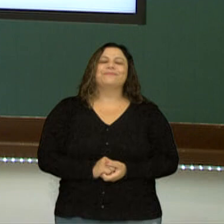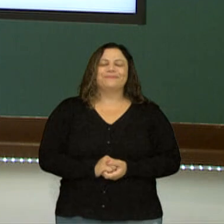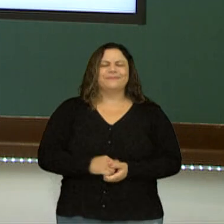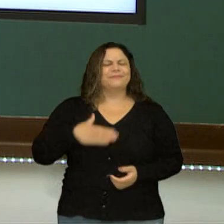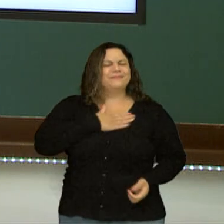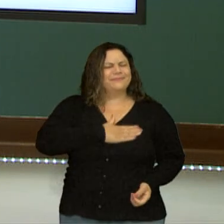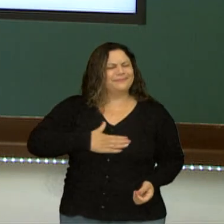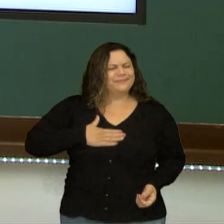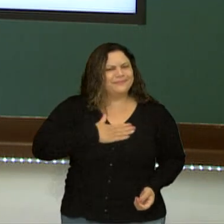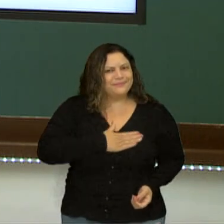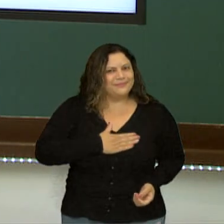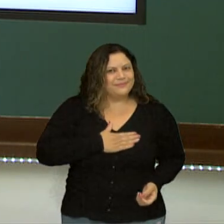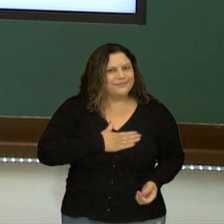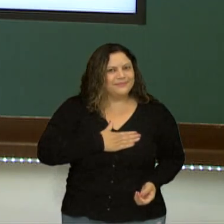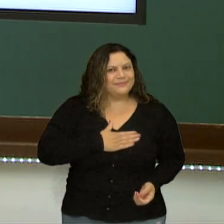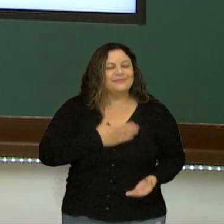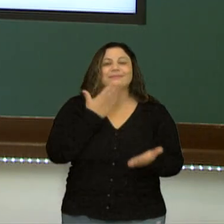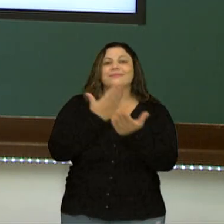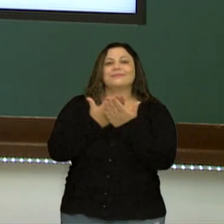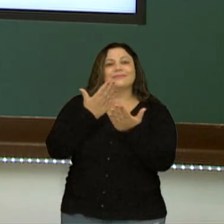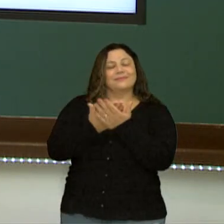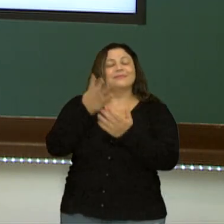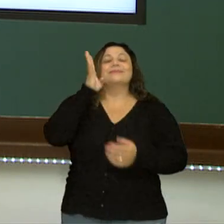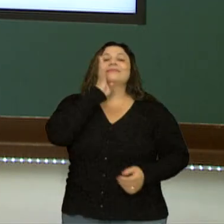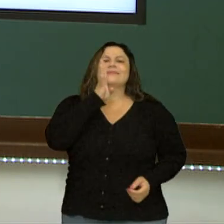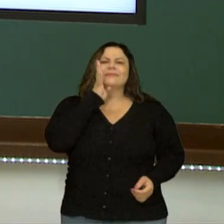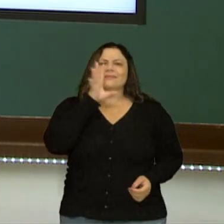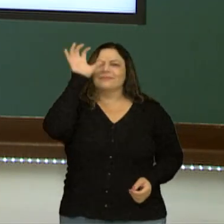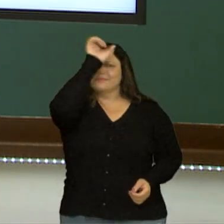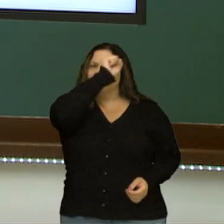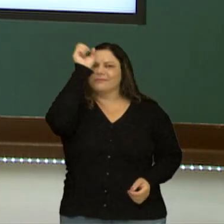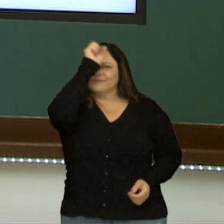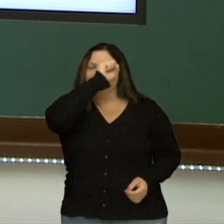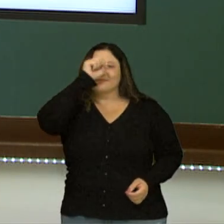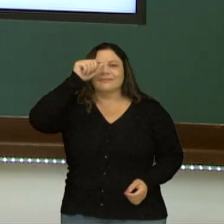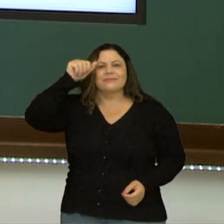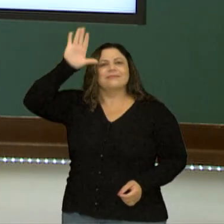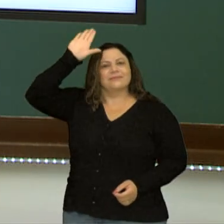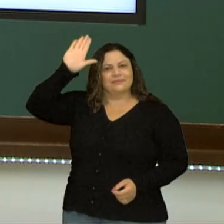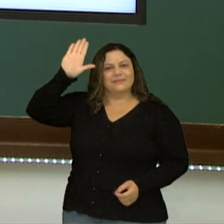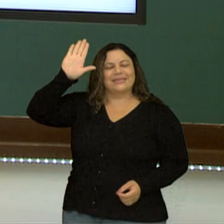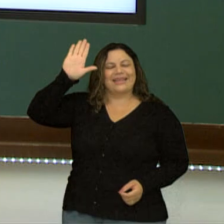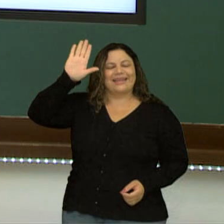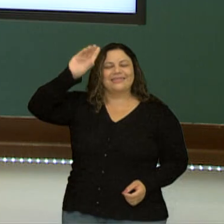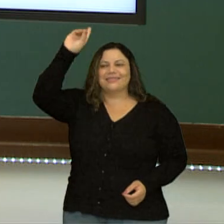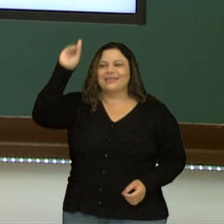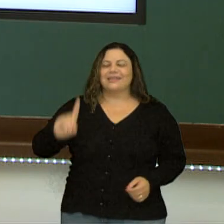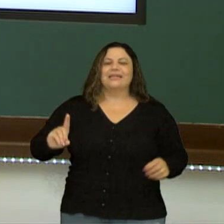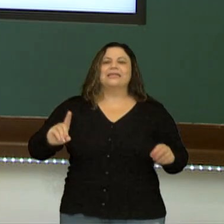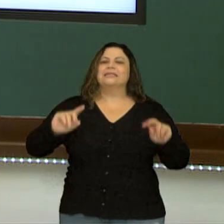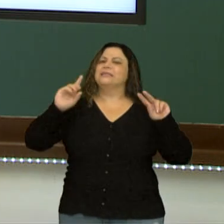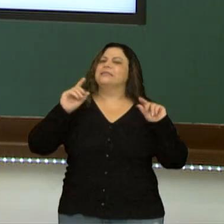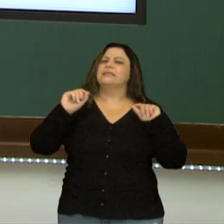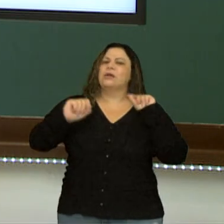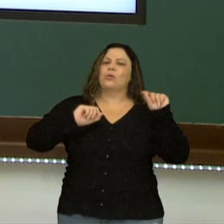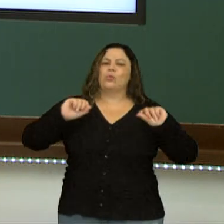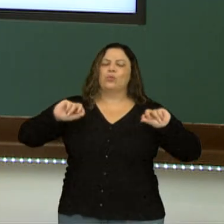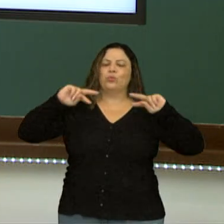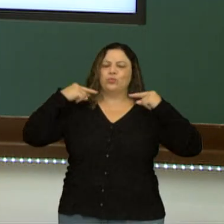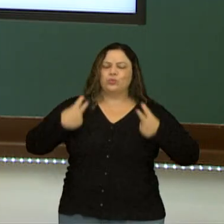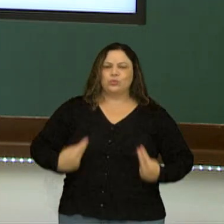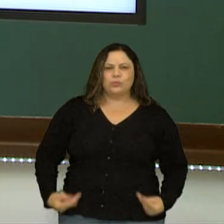gostaram, moçada? Foi uma aula legal? Aprenderam mais sobre a Declaração dos Direitos Humanos? Aprenderam um pouco mais sobre os